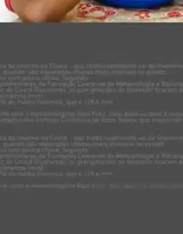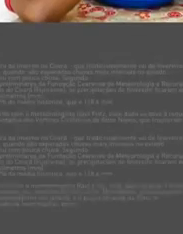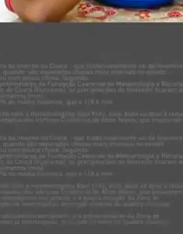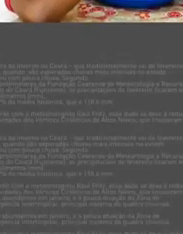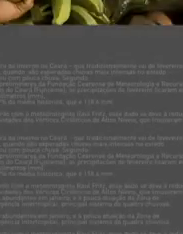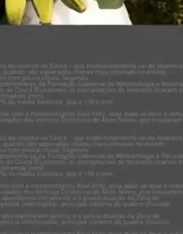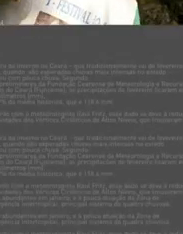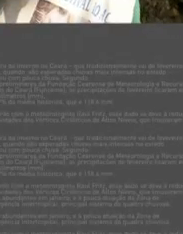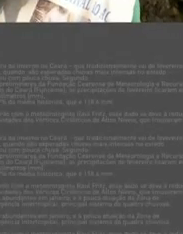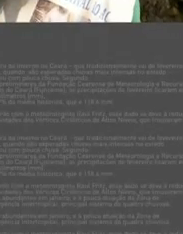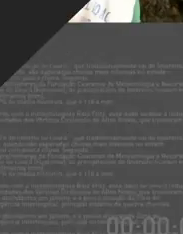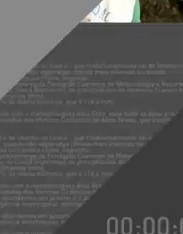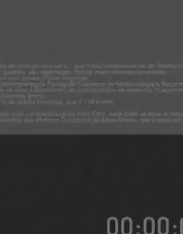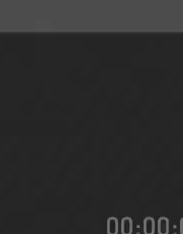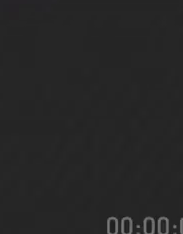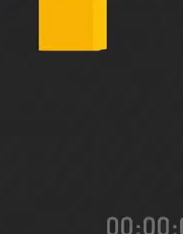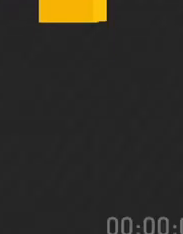ele destacou